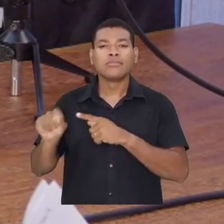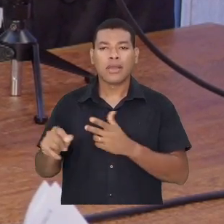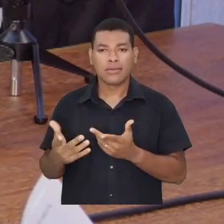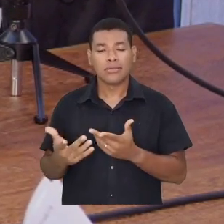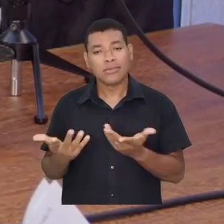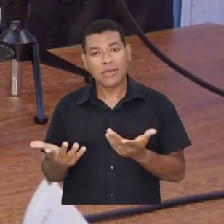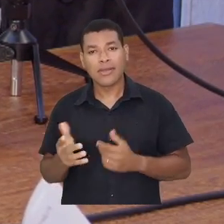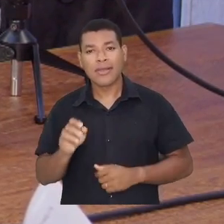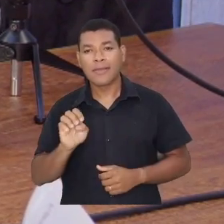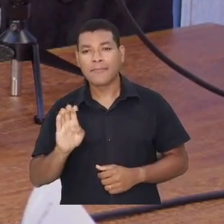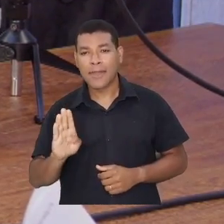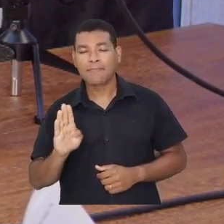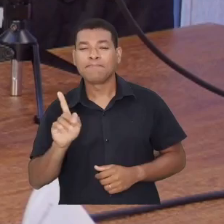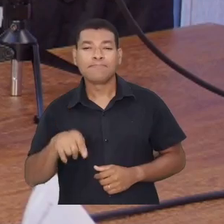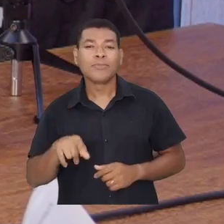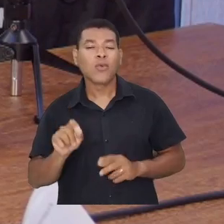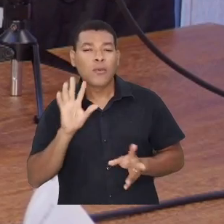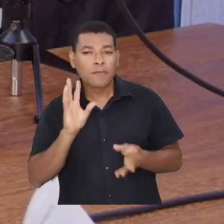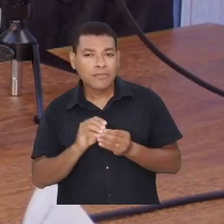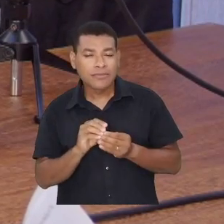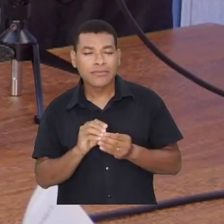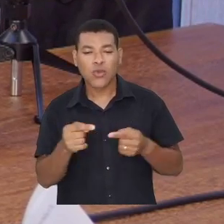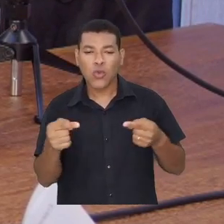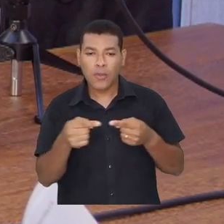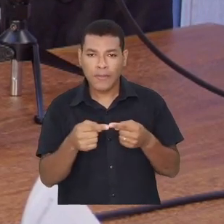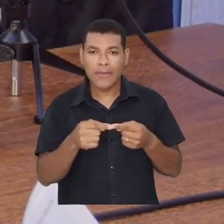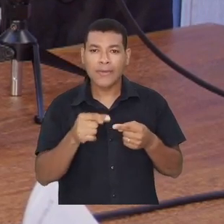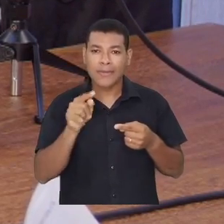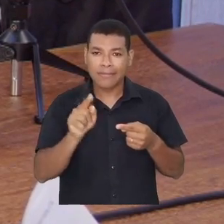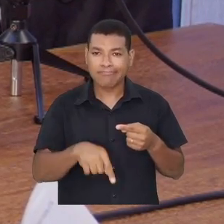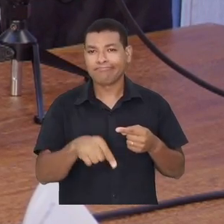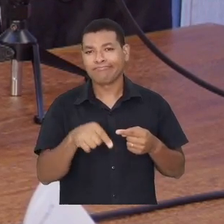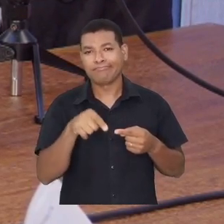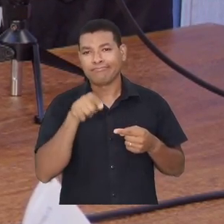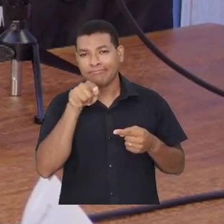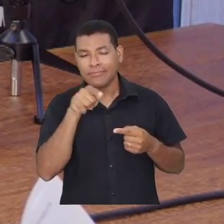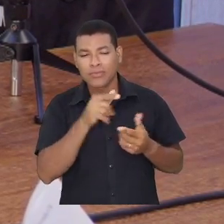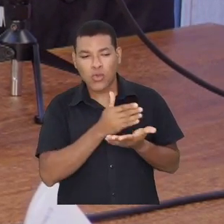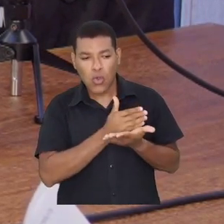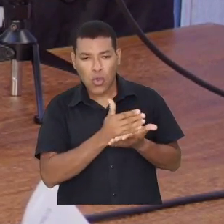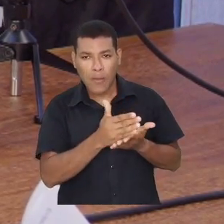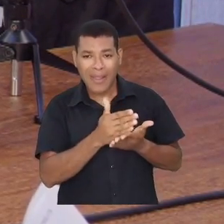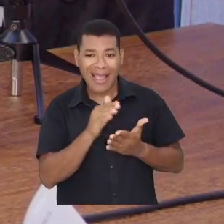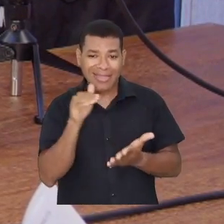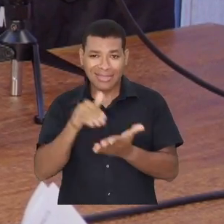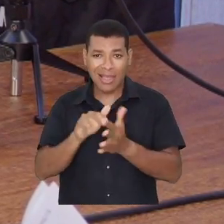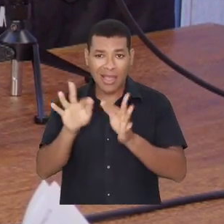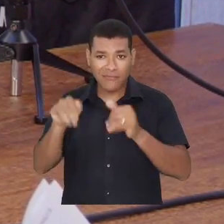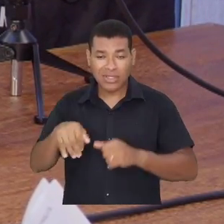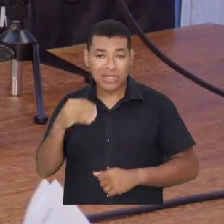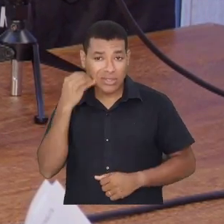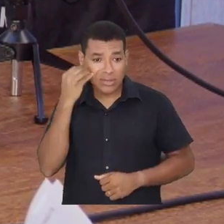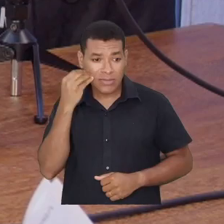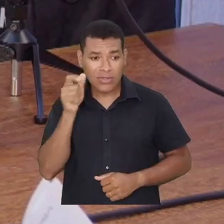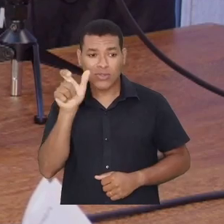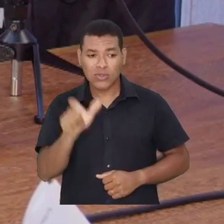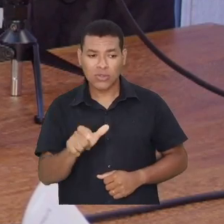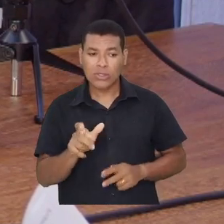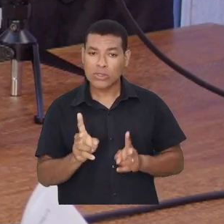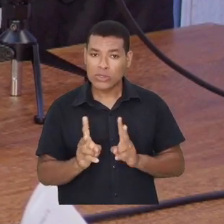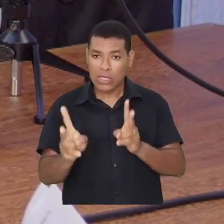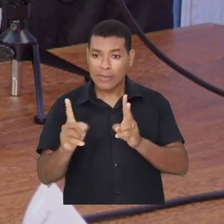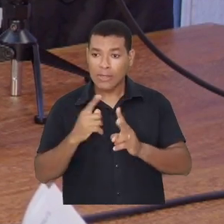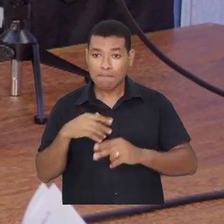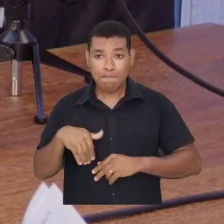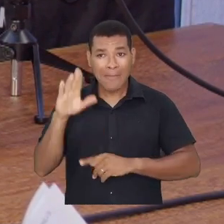EB ele é você olhar e fazer essa gestão da cadeia do início ao fim. Perfeito. Né? Cuidar dessa experiência e que ela seja sempre